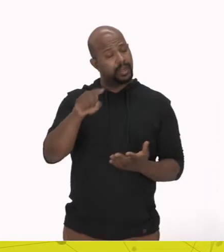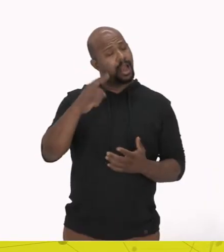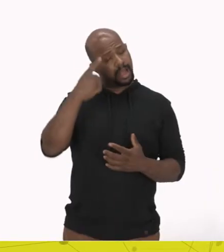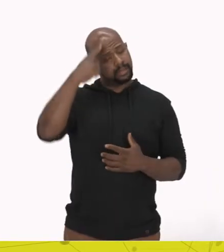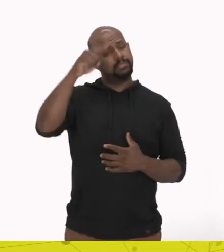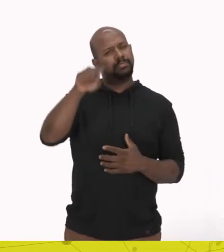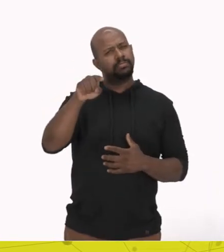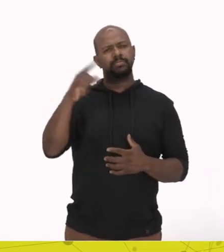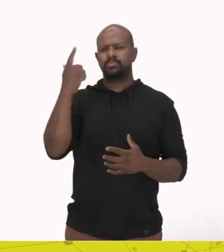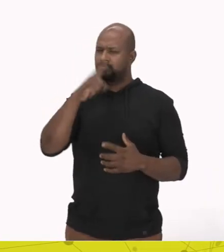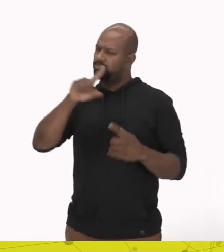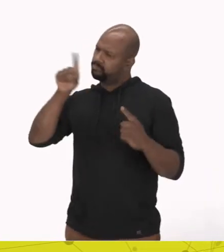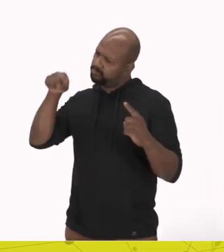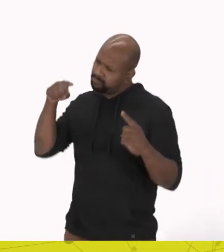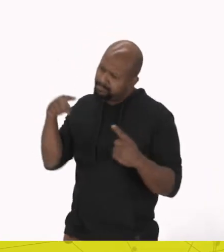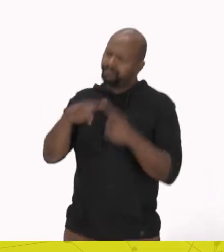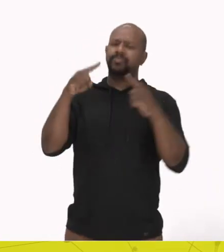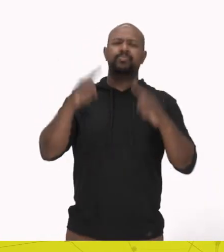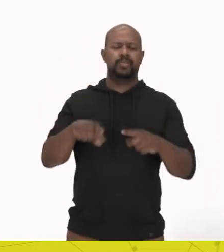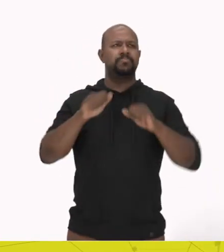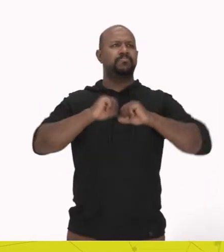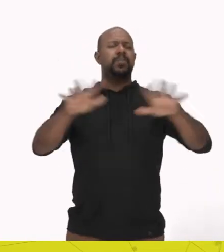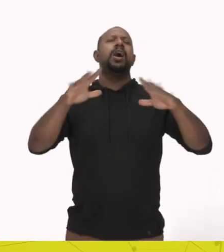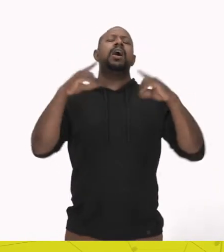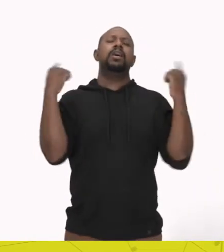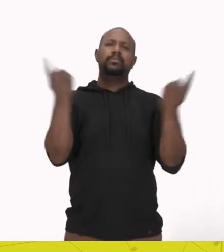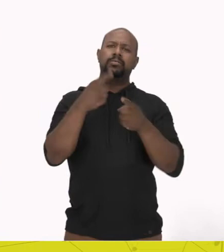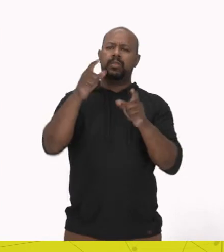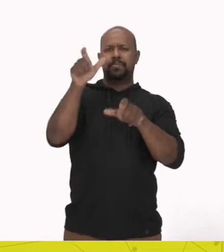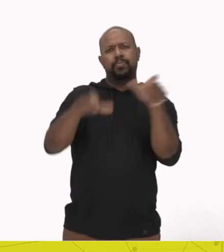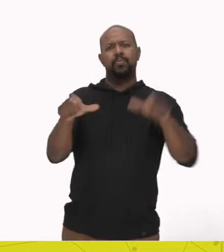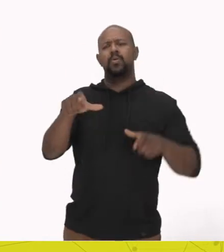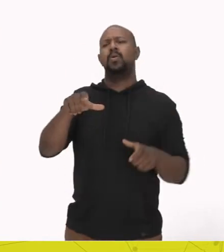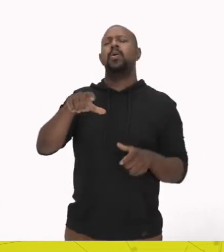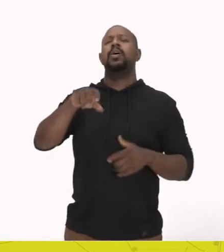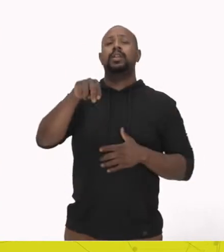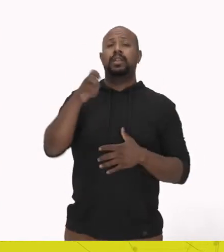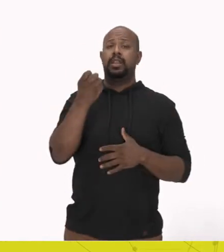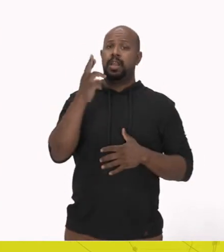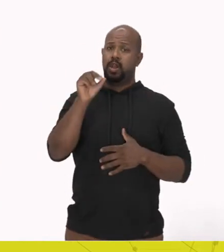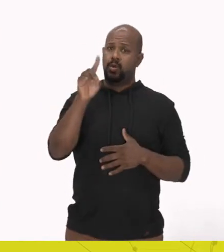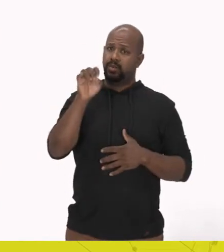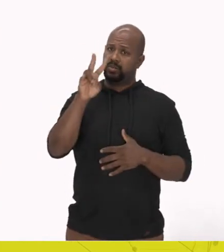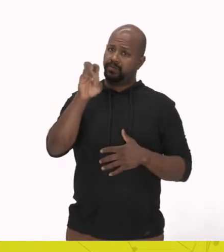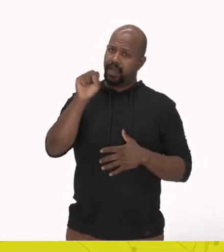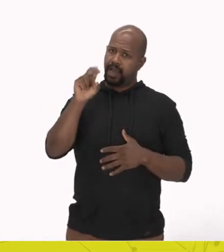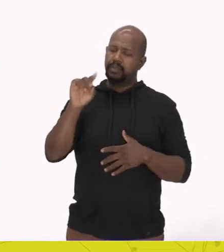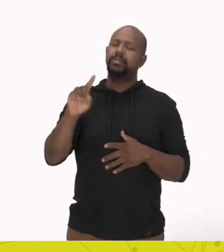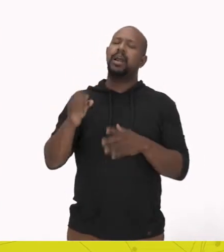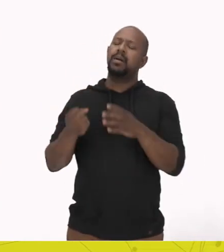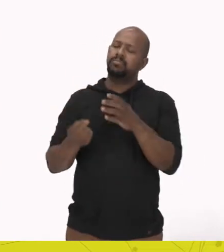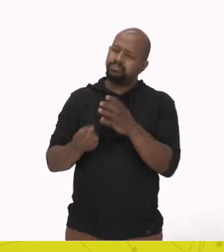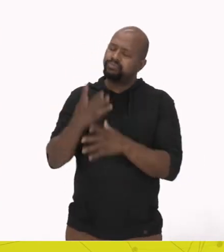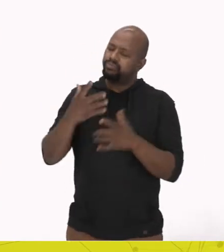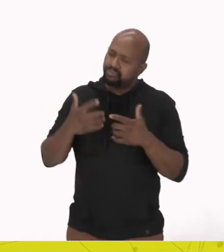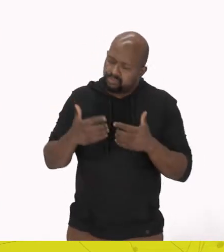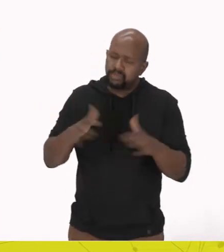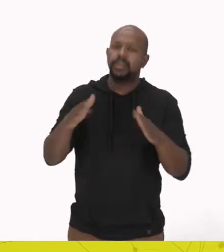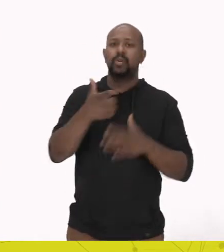Foi com o propósito de atingir de maneira abrangente públicos neurodiversos que realizamos